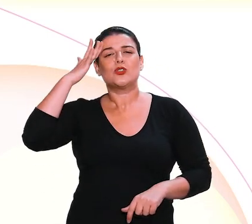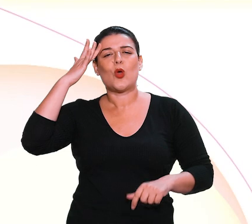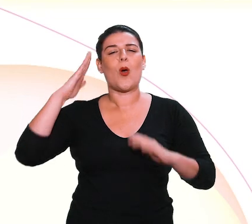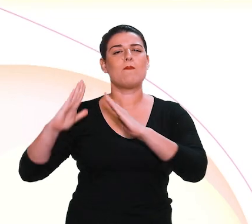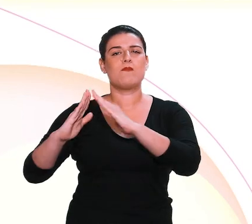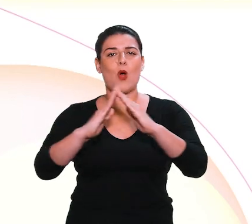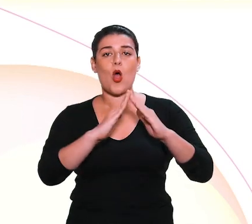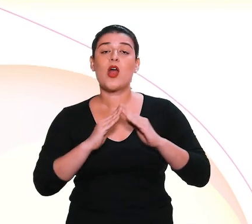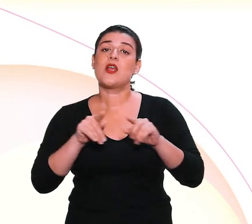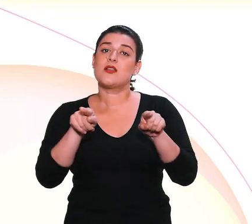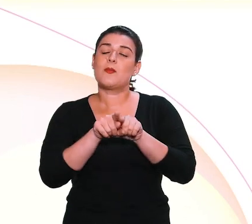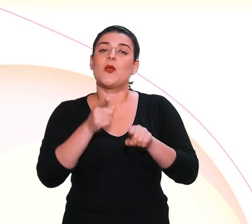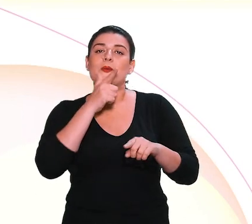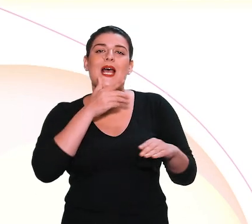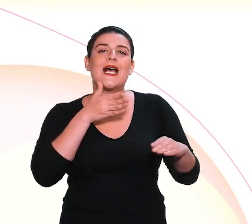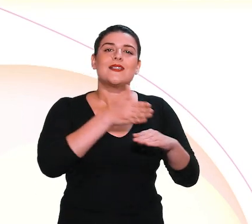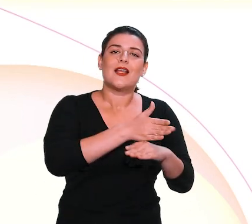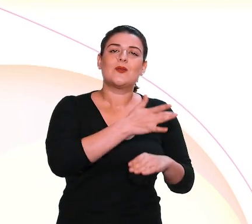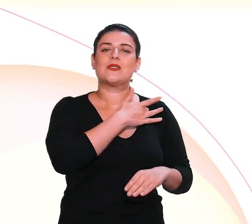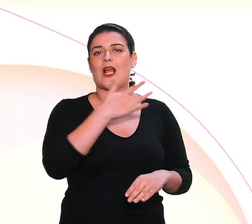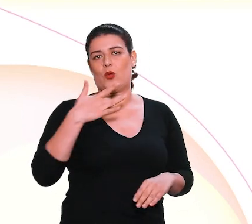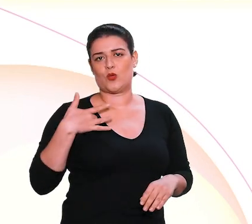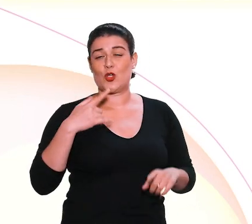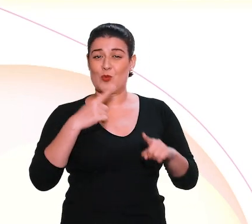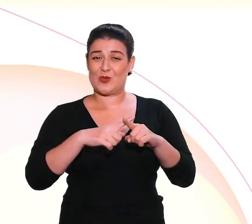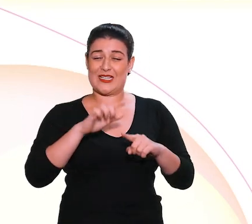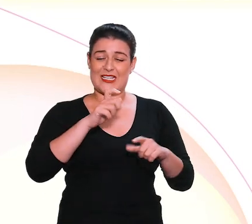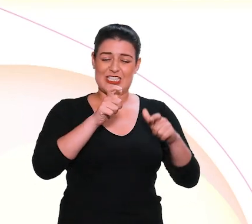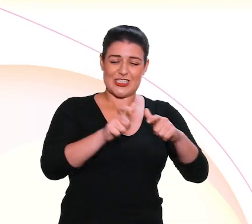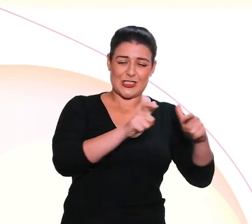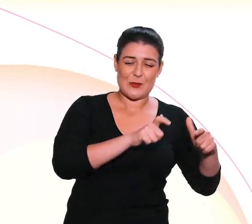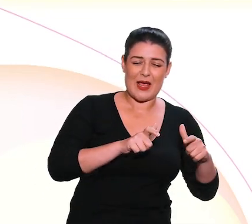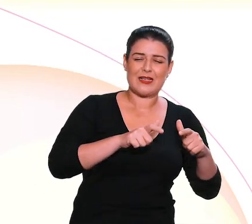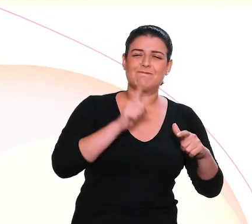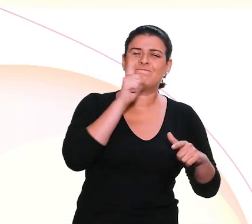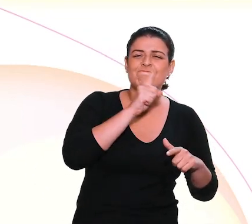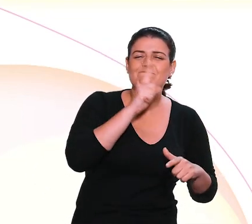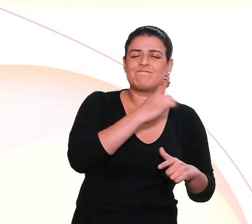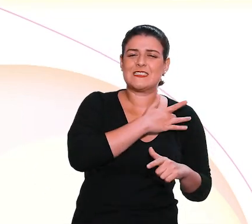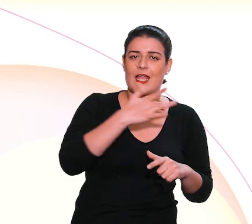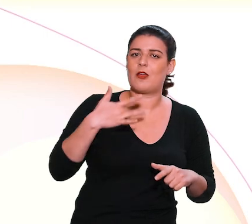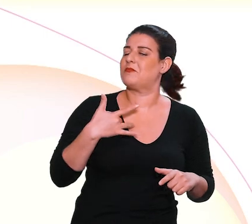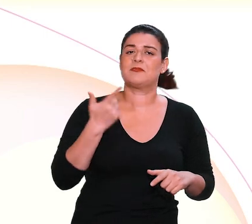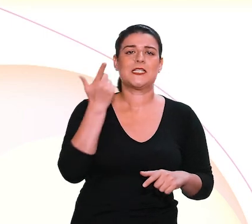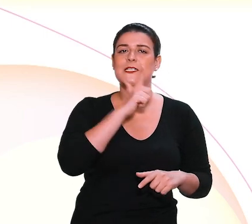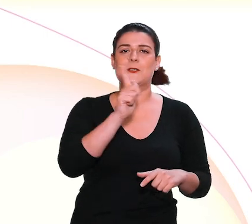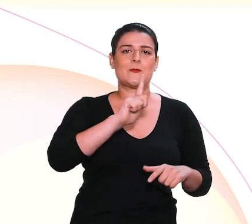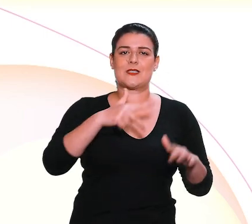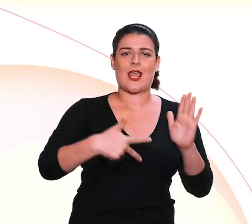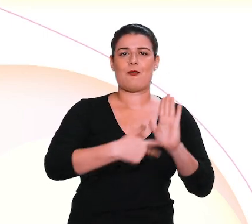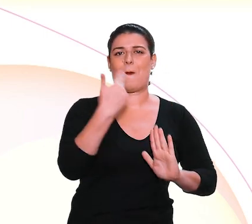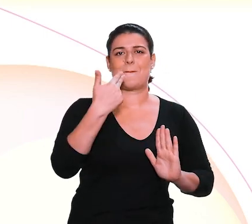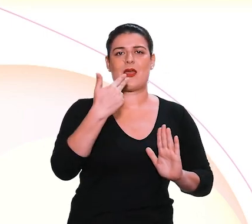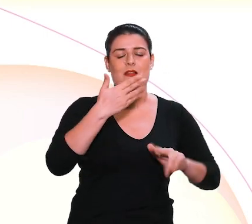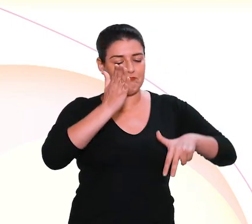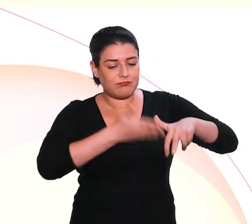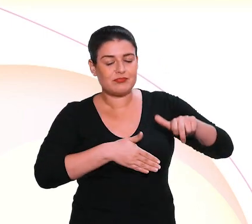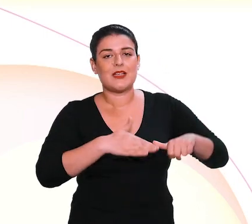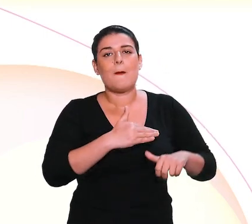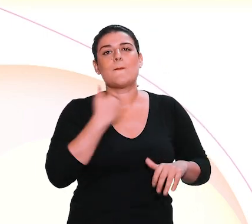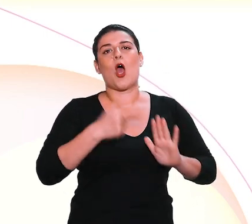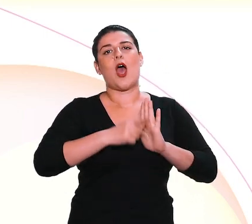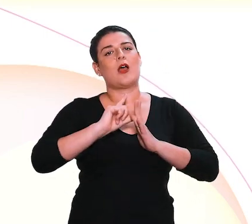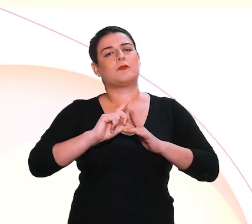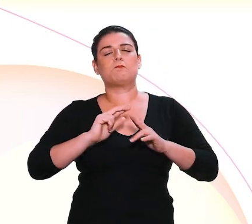que tenham mais acesso a serviços de saúde, porque em regiões onde o acesso é precário, a pessoa não tem nem chance de fazer a amputação, ela morre antes